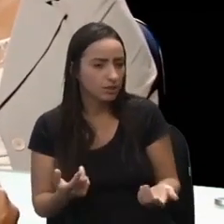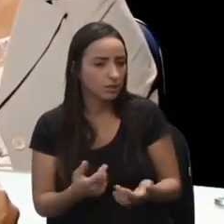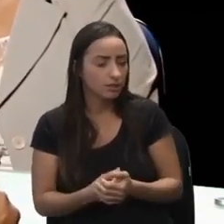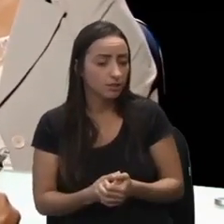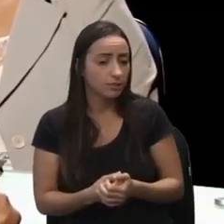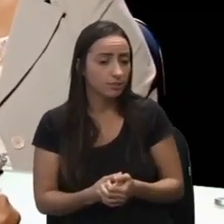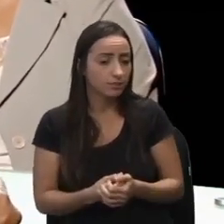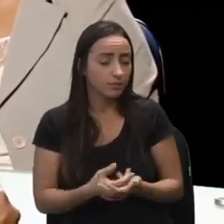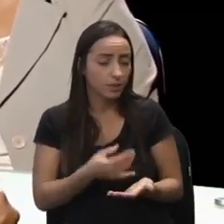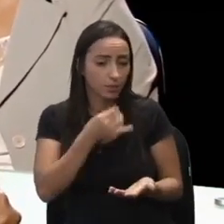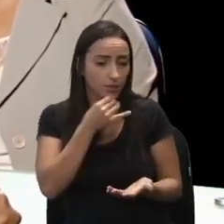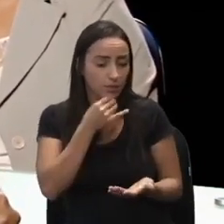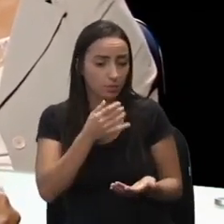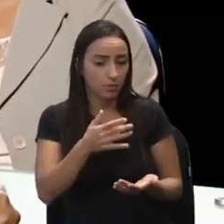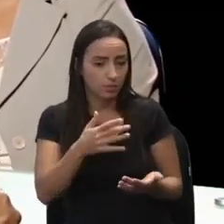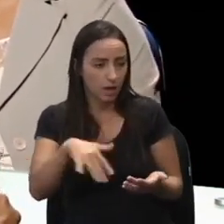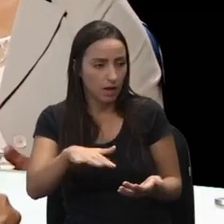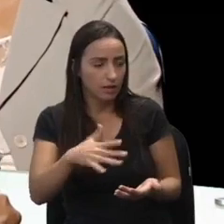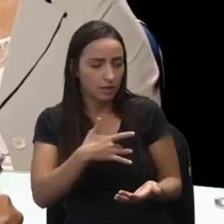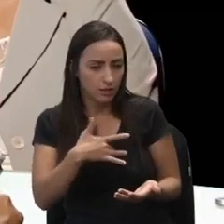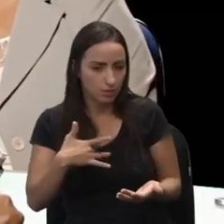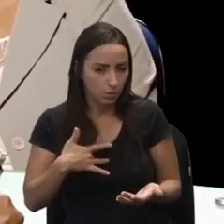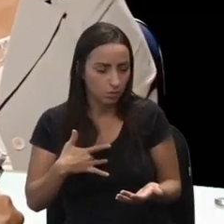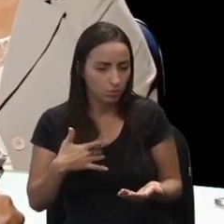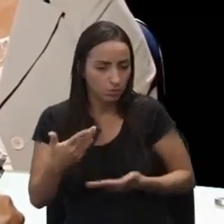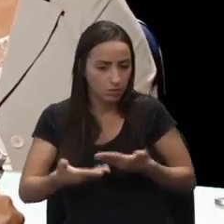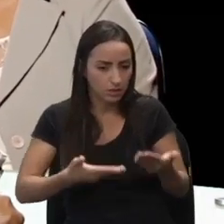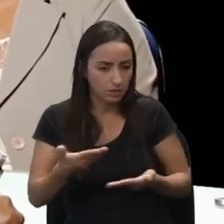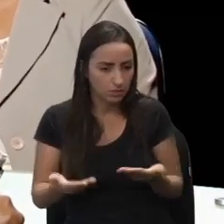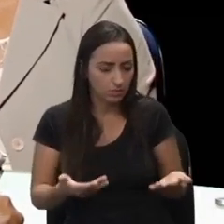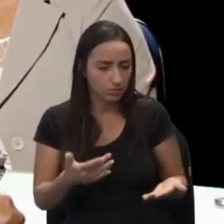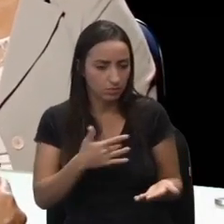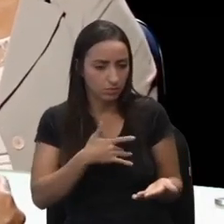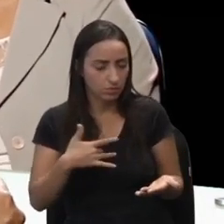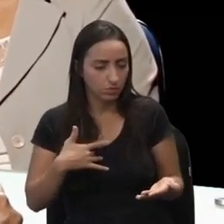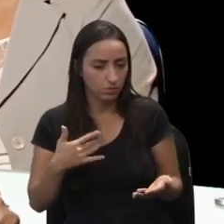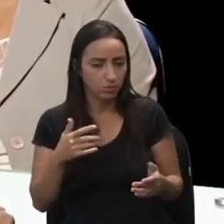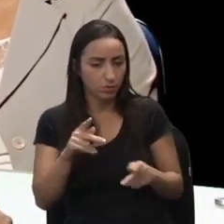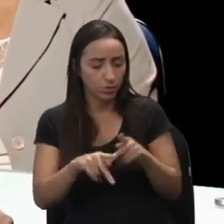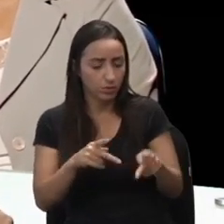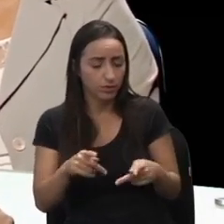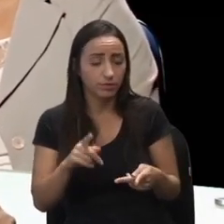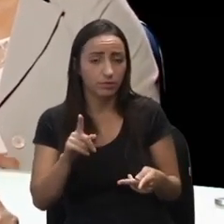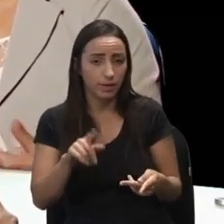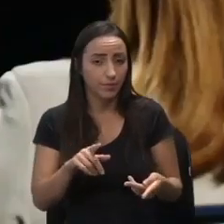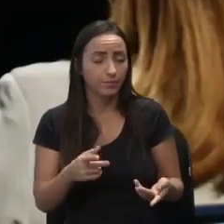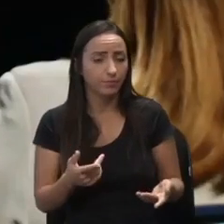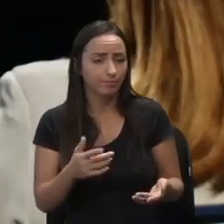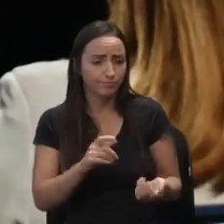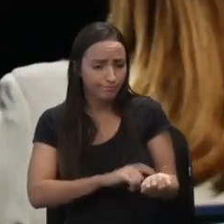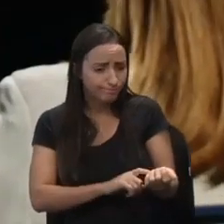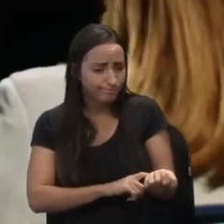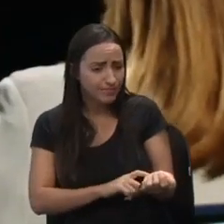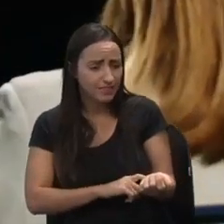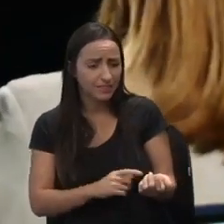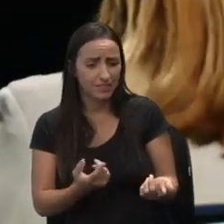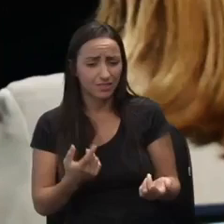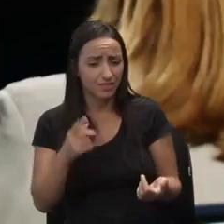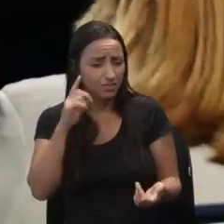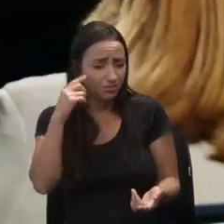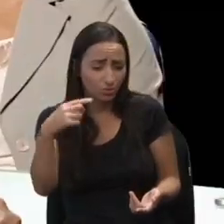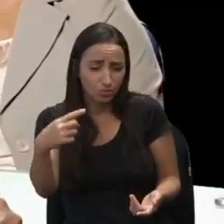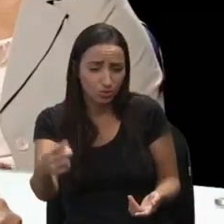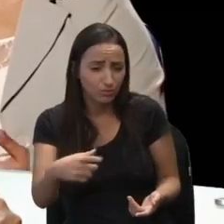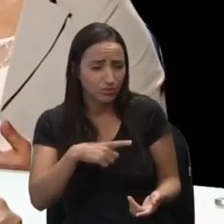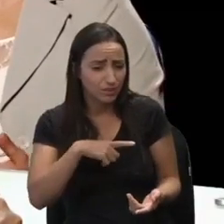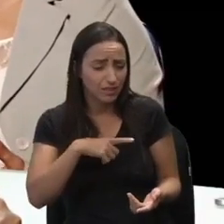né? A área da saúde, né, a prestação de serviço à saúde à população é uma delas, né? Então, assim, você lida diariamente